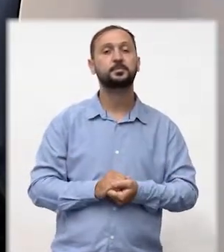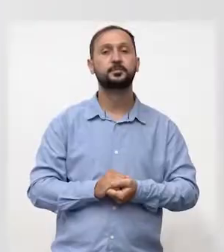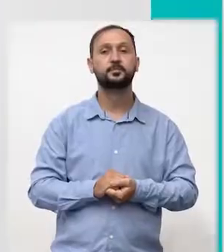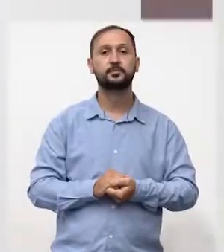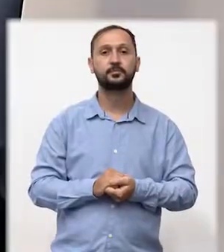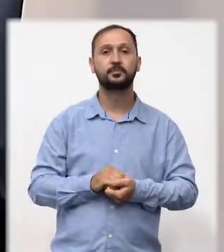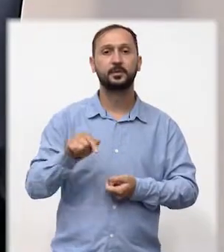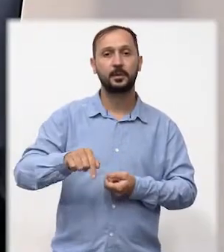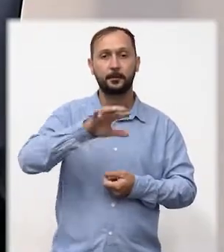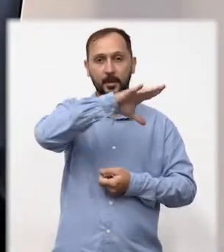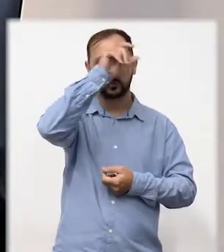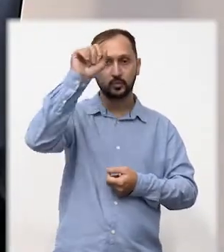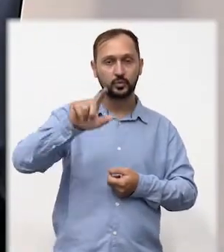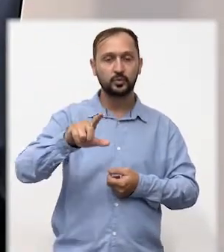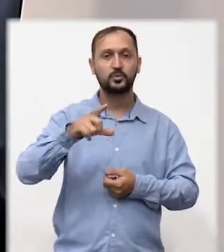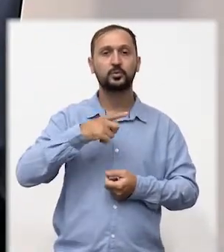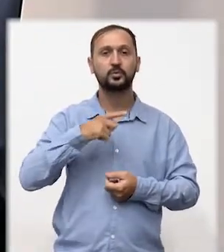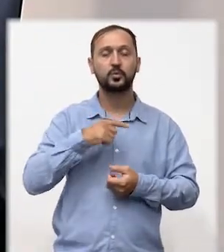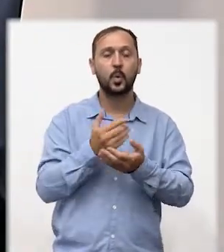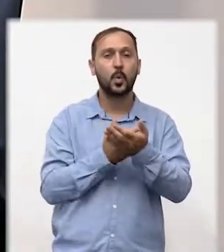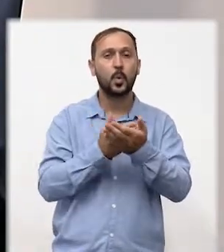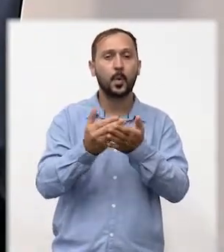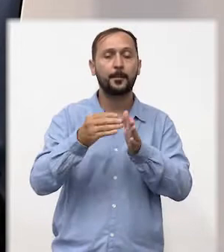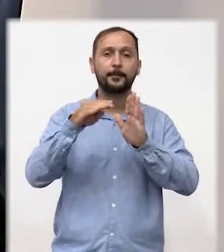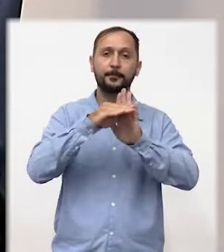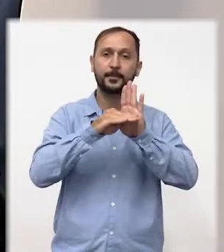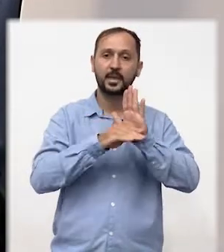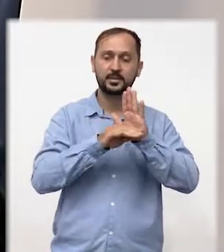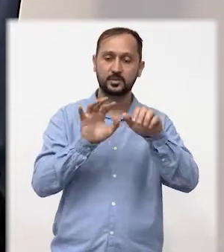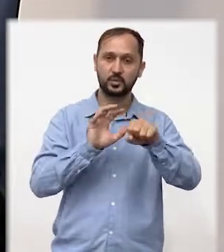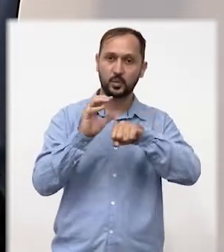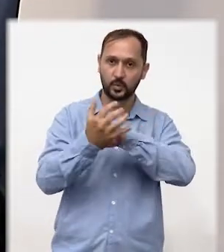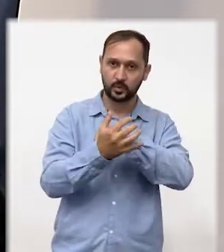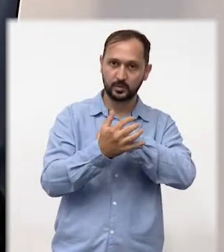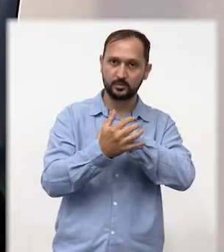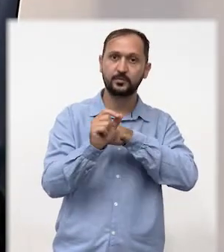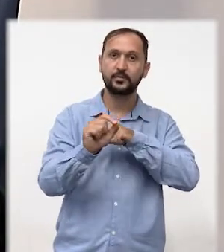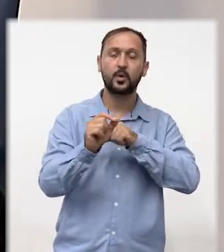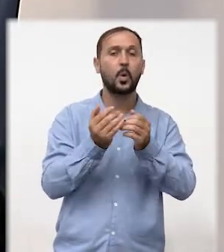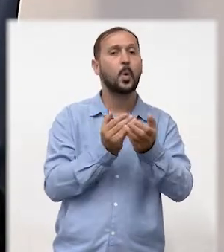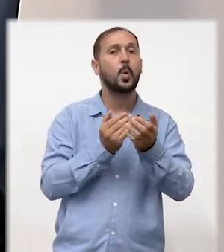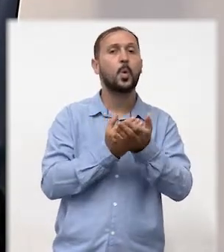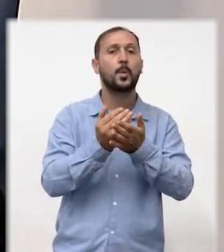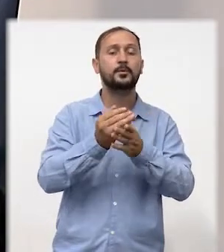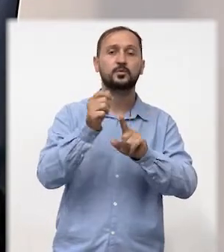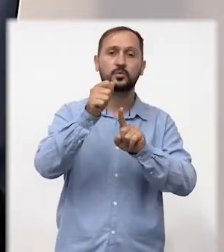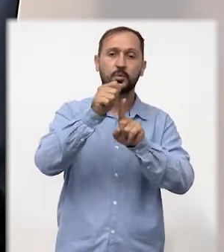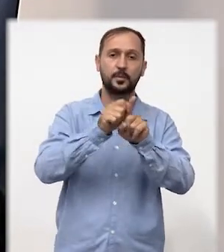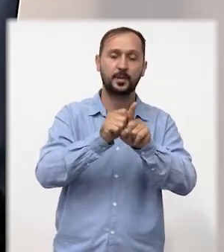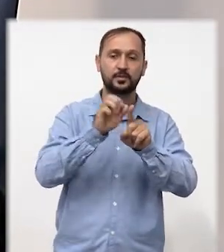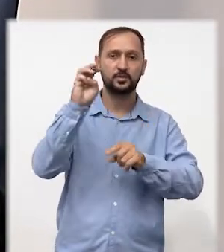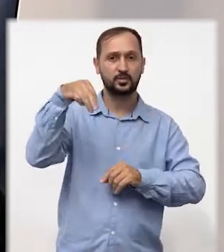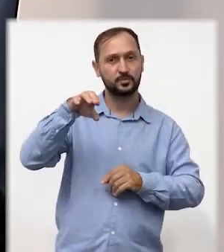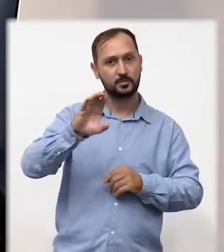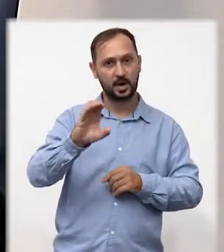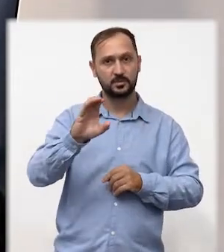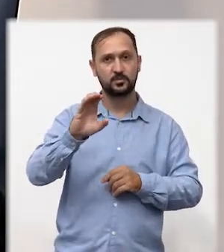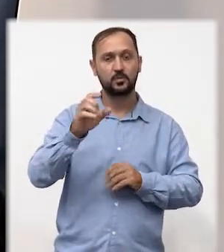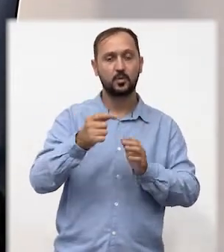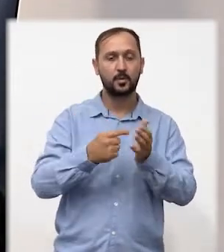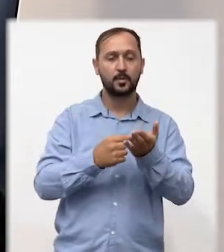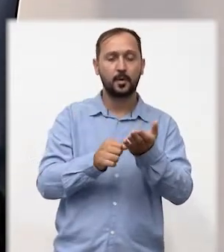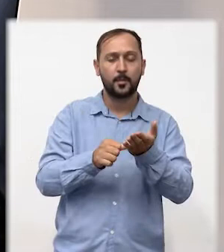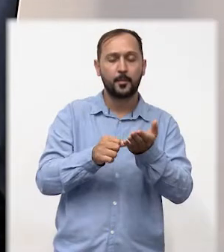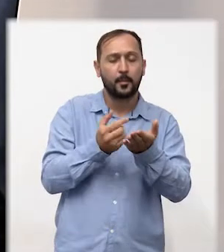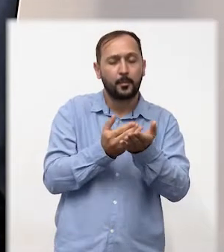crianças. Em Mato Grosso do Sul, as primeiras medidas contra o novo coronavírus foram tomadas no mês de março, quando